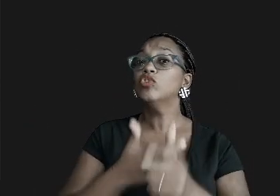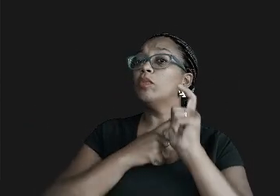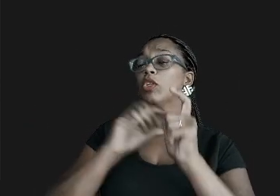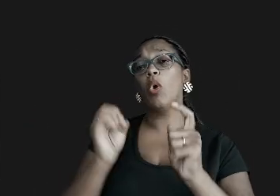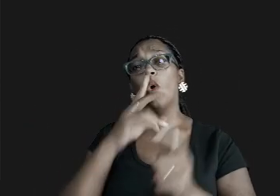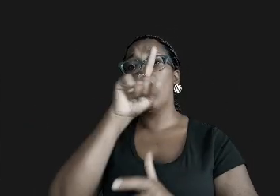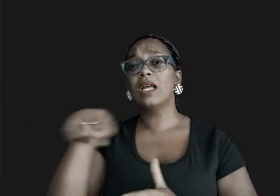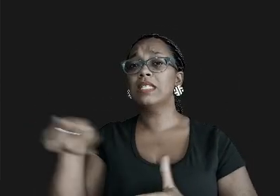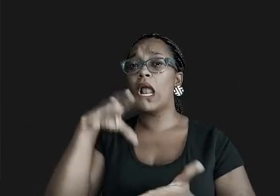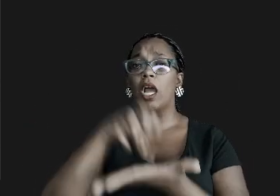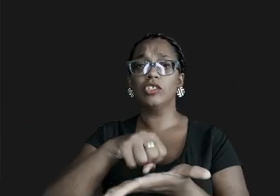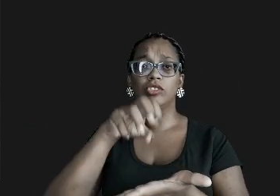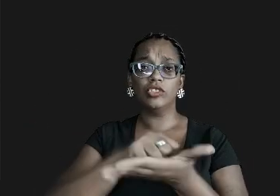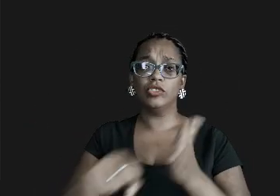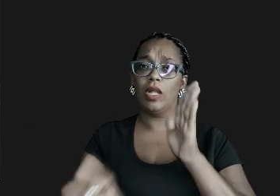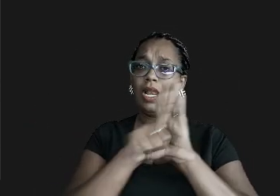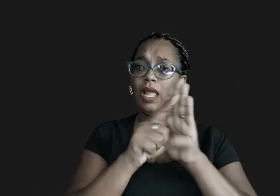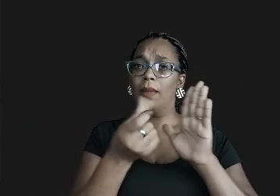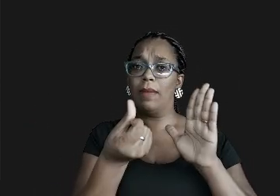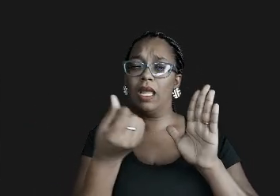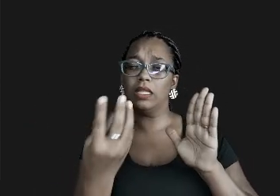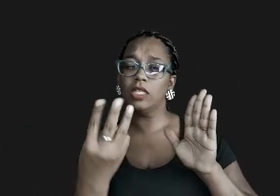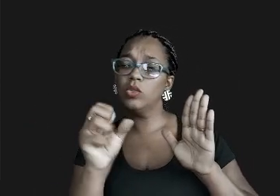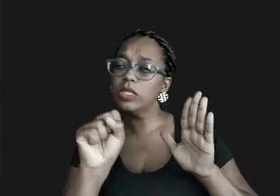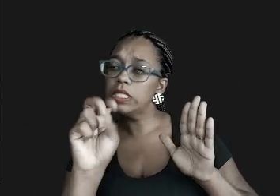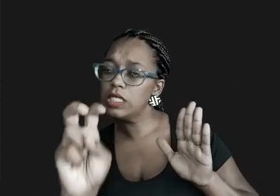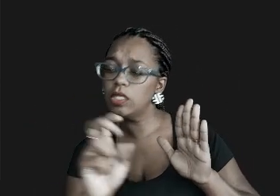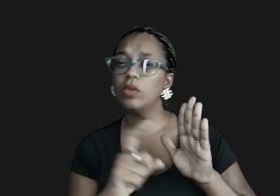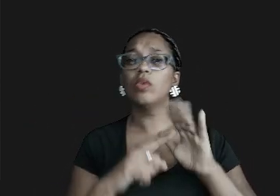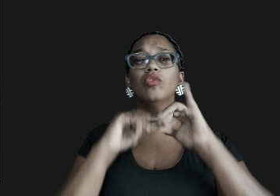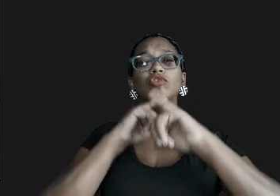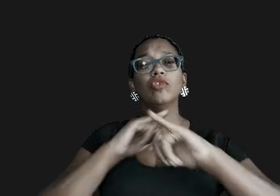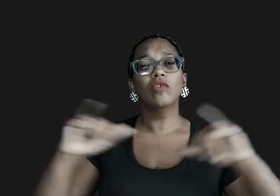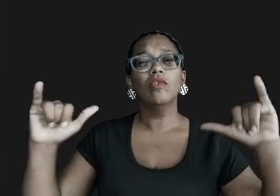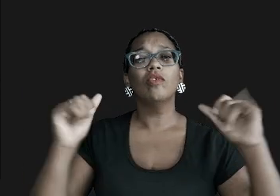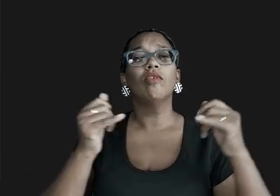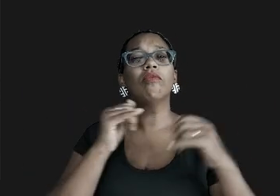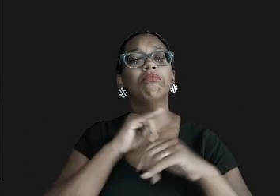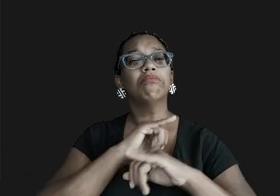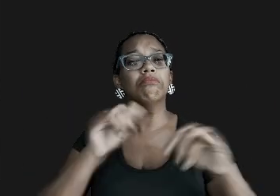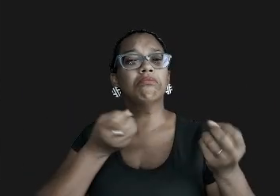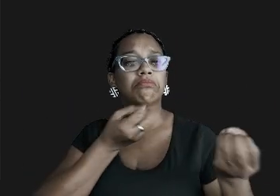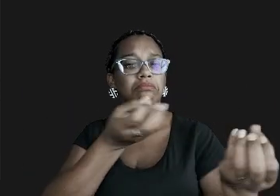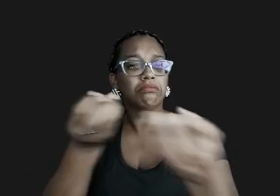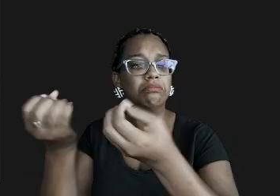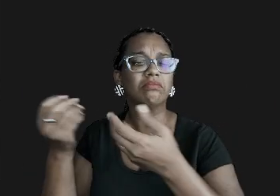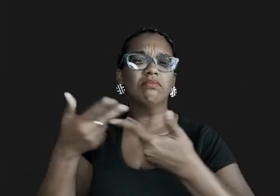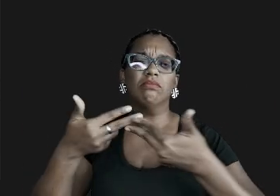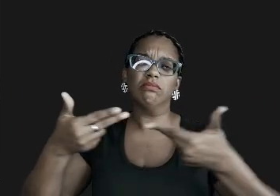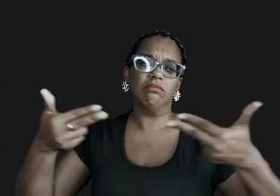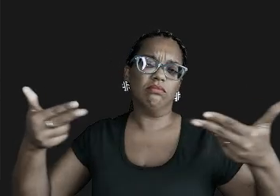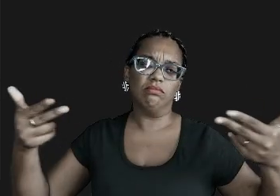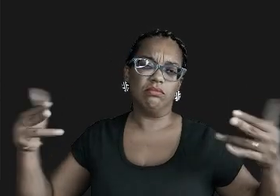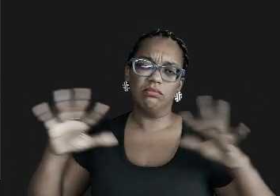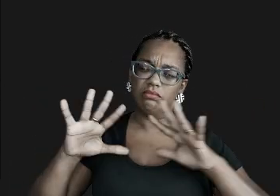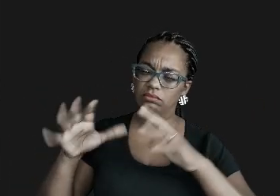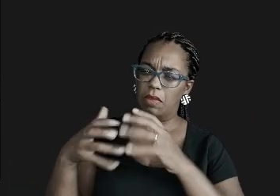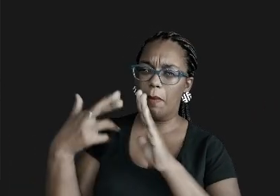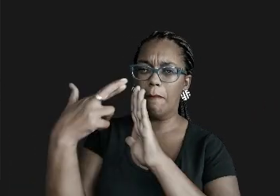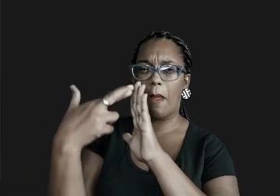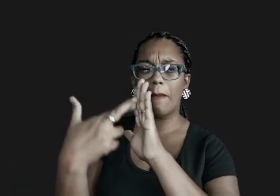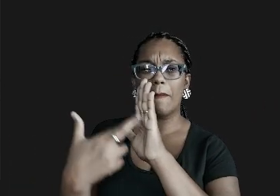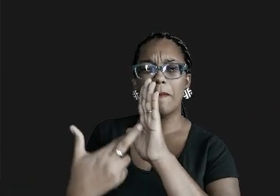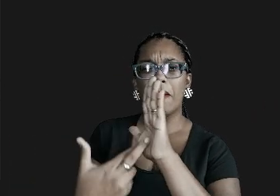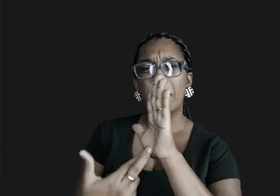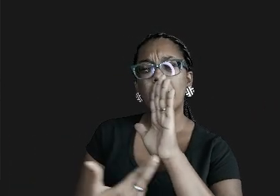ou cancelar os registros de que tratam a lei 6385 divulgar informação etc um conjunto de regras